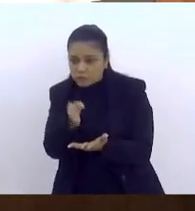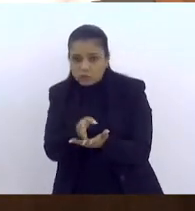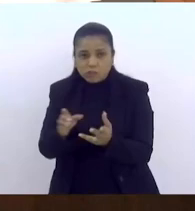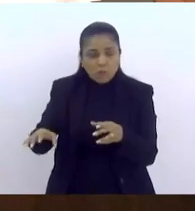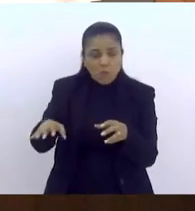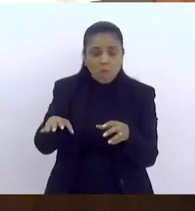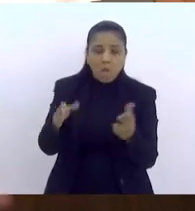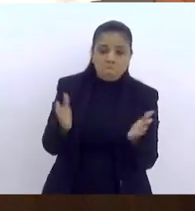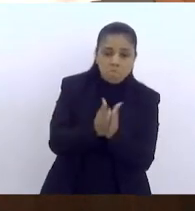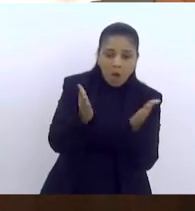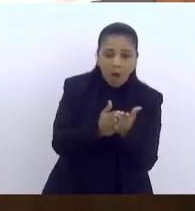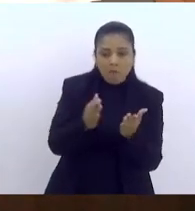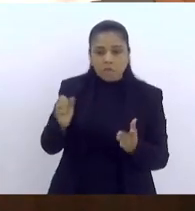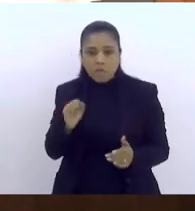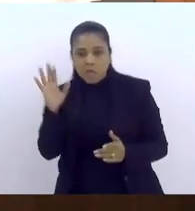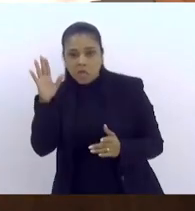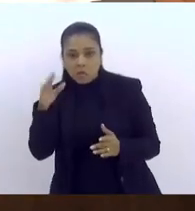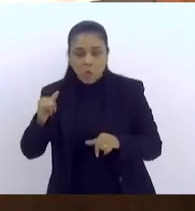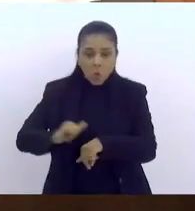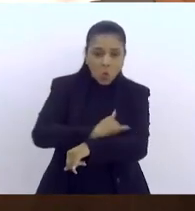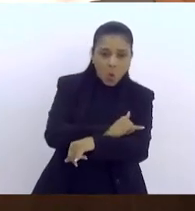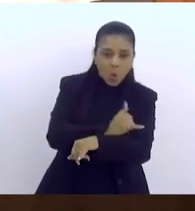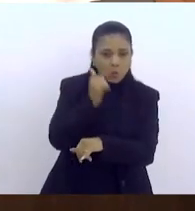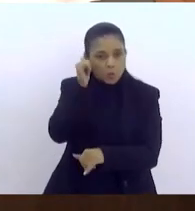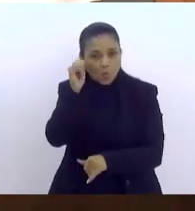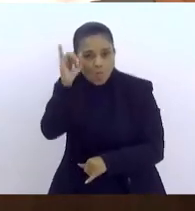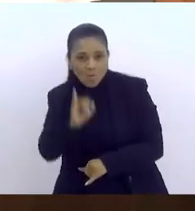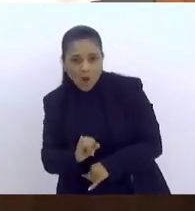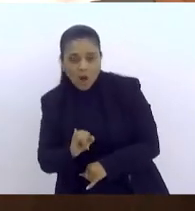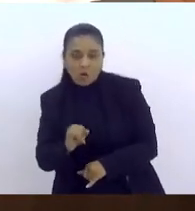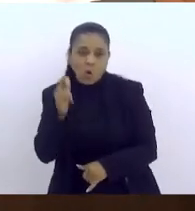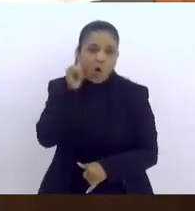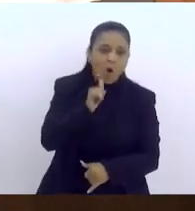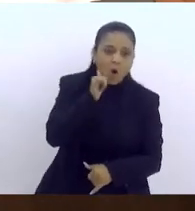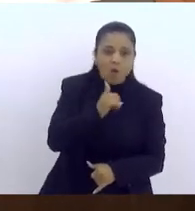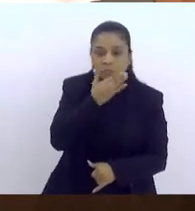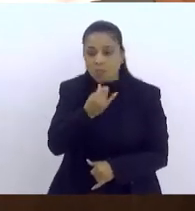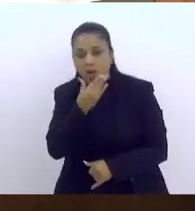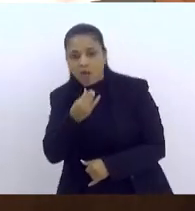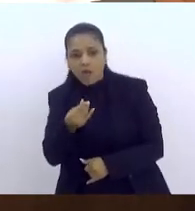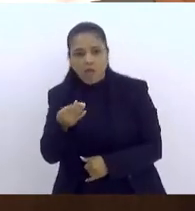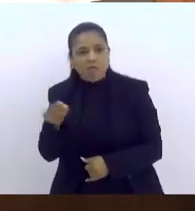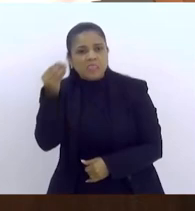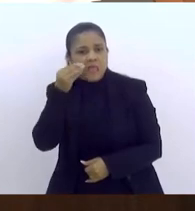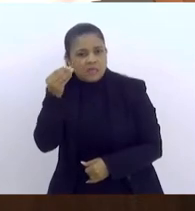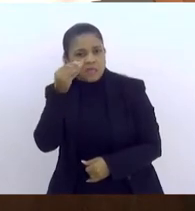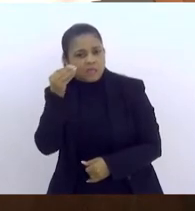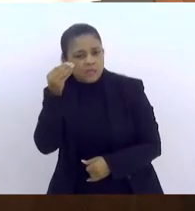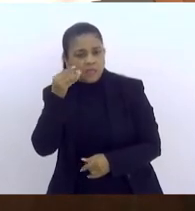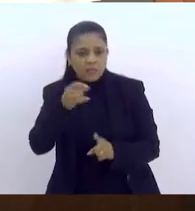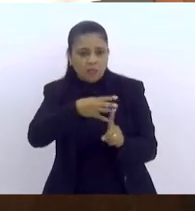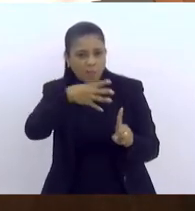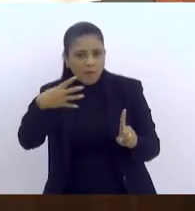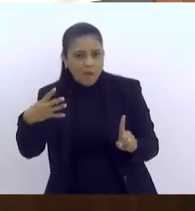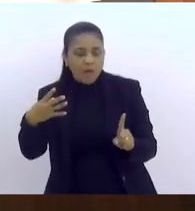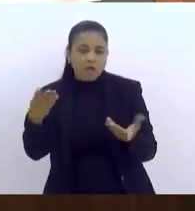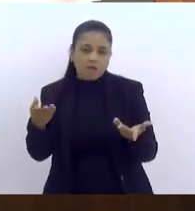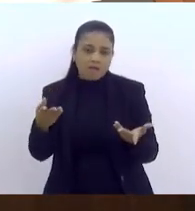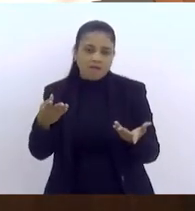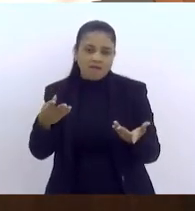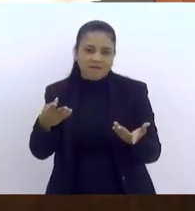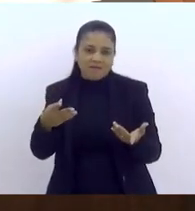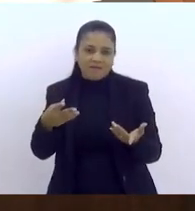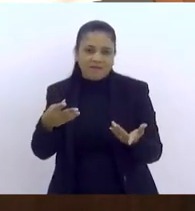ricos, gordos e magros, homens e mulheres. É isso que eles tentam o tempo inteiro, dividir para